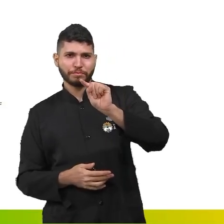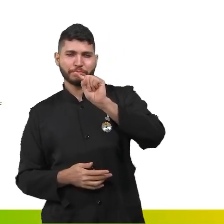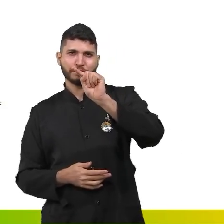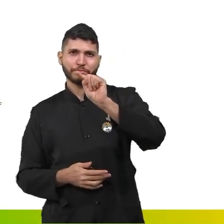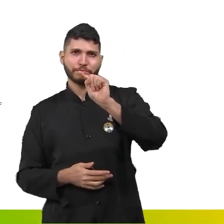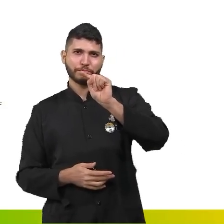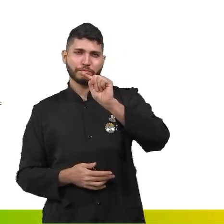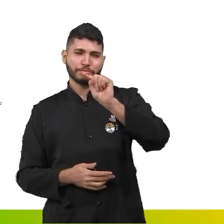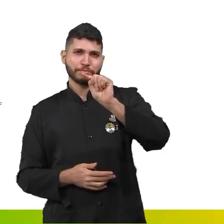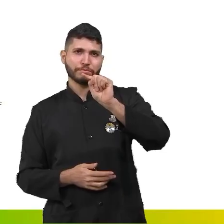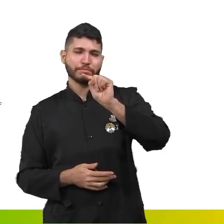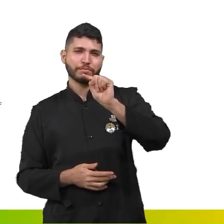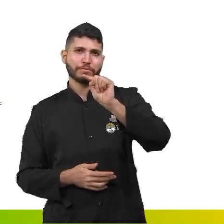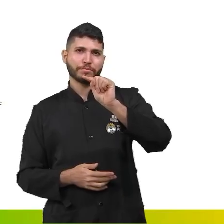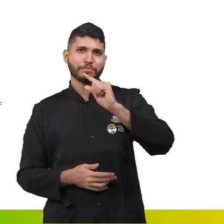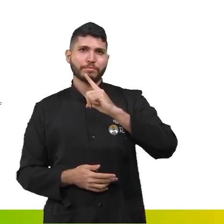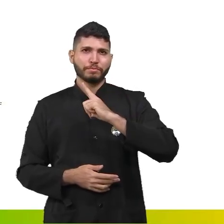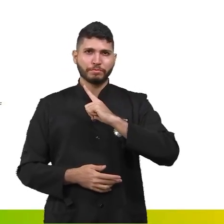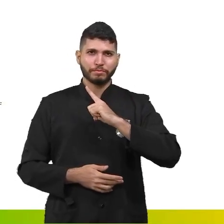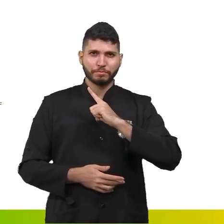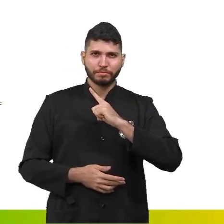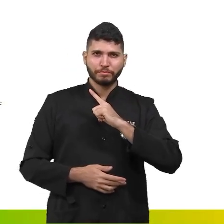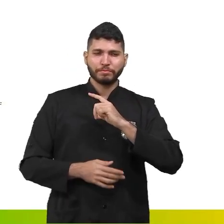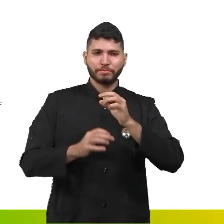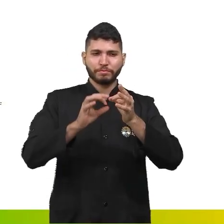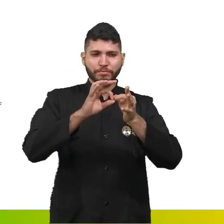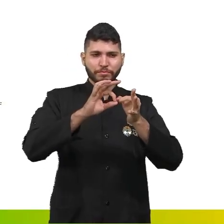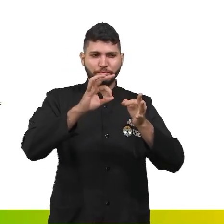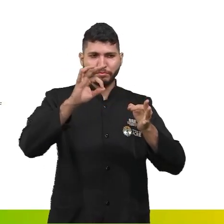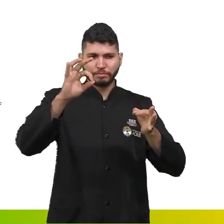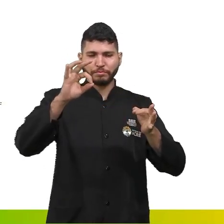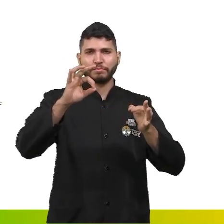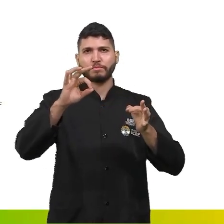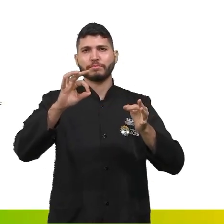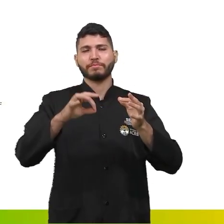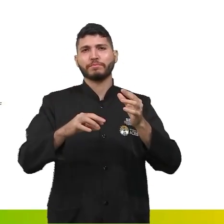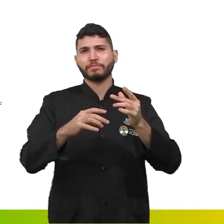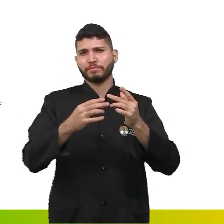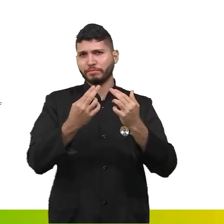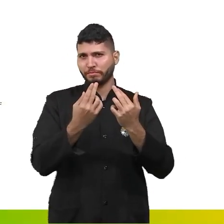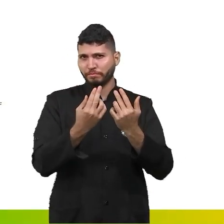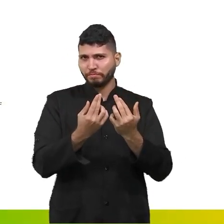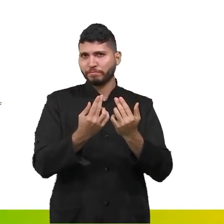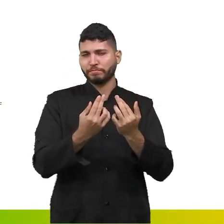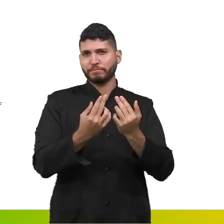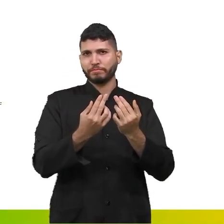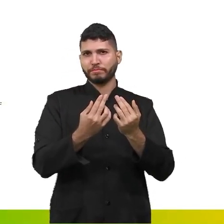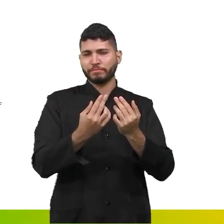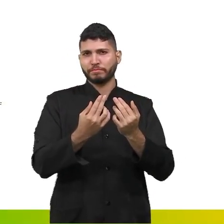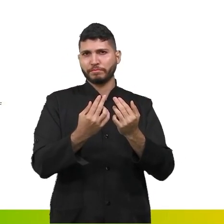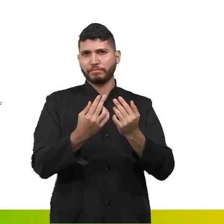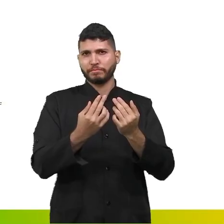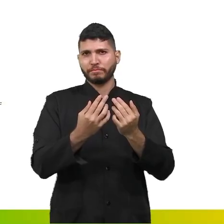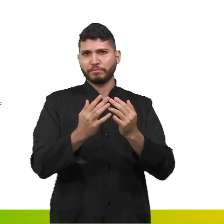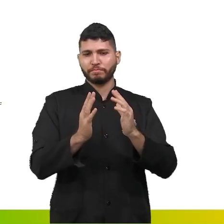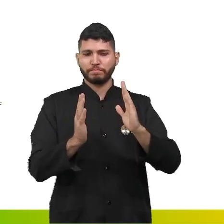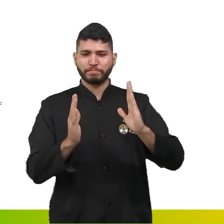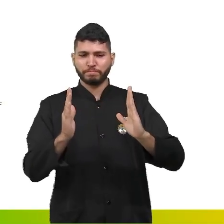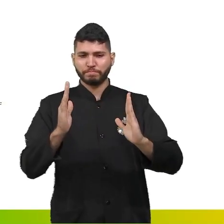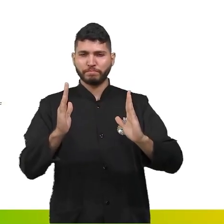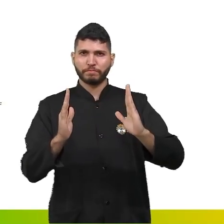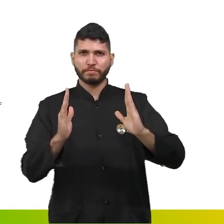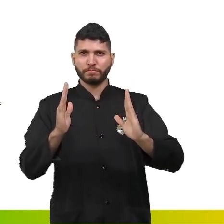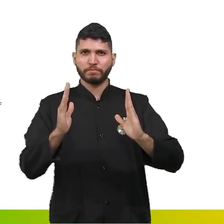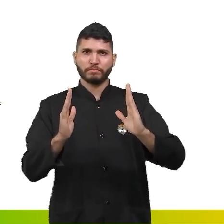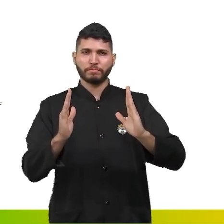que possui a mesma medida, ele deve ser entre